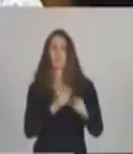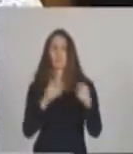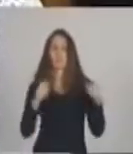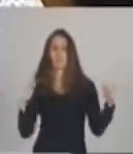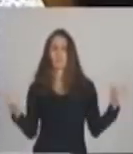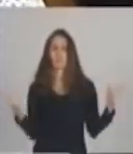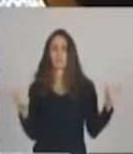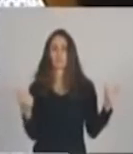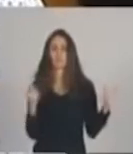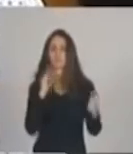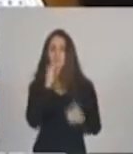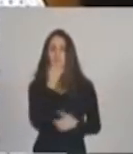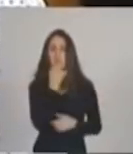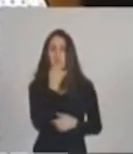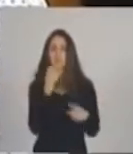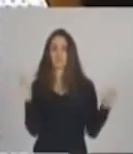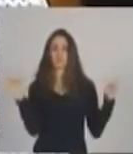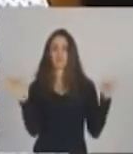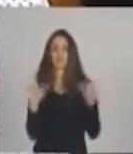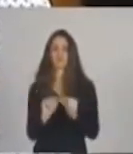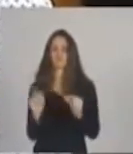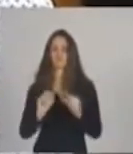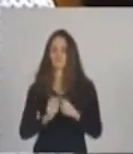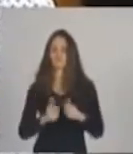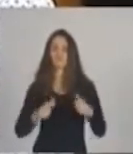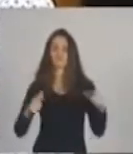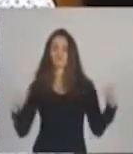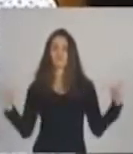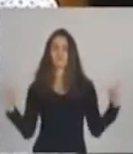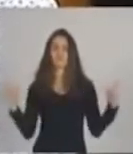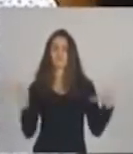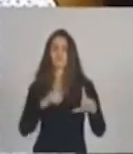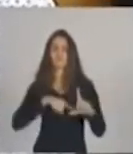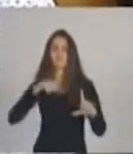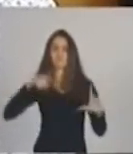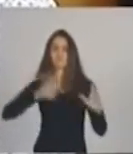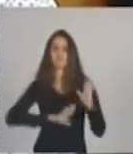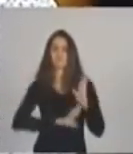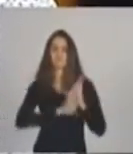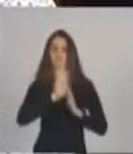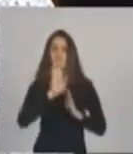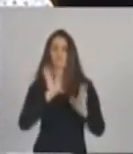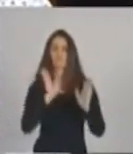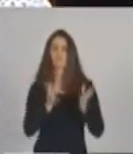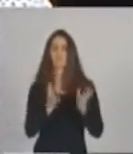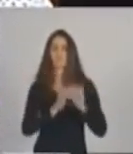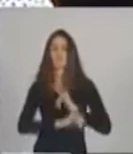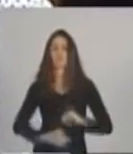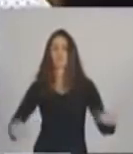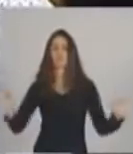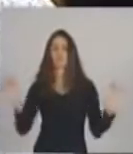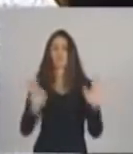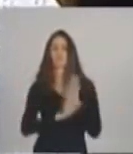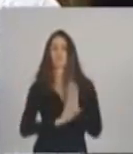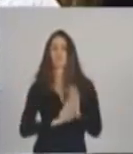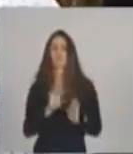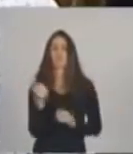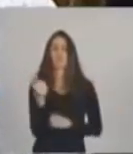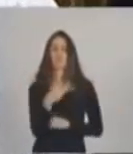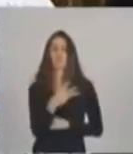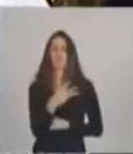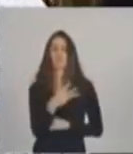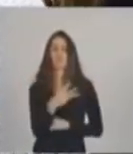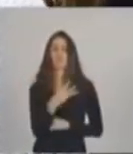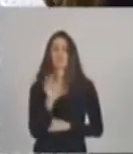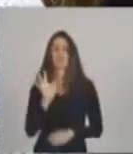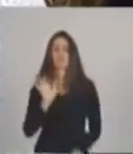ele, infelizmente, ele tem aumentado. E já foram registrados 13 feminicídios neste ano, quando no